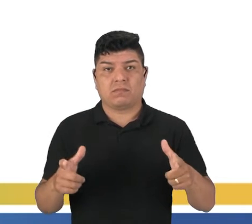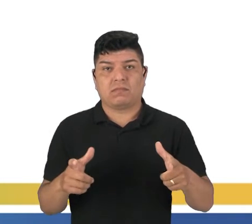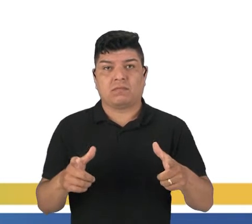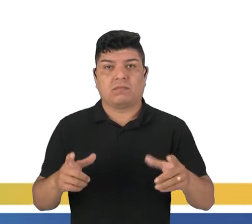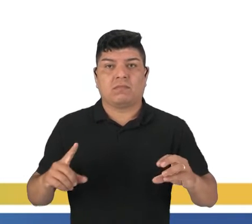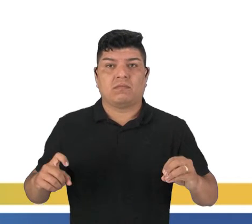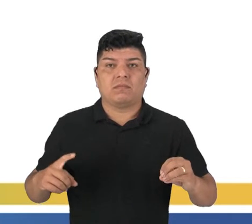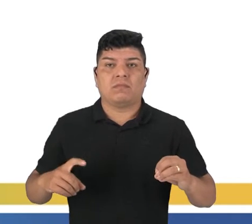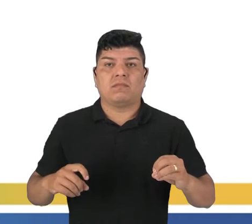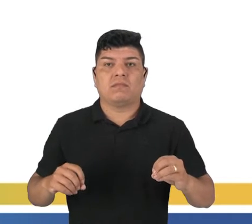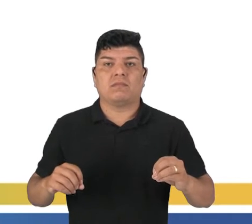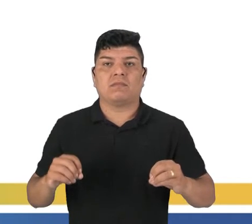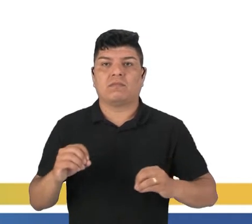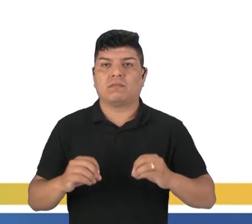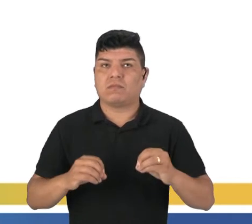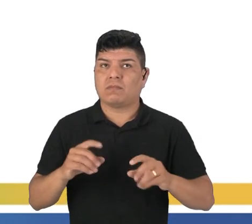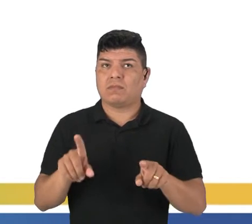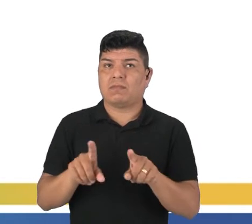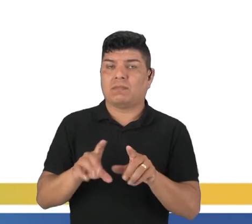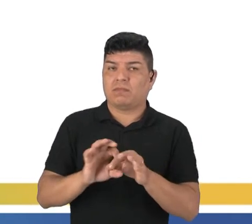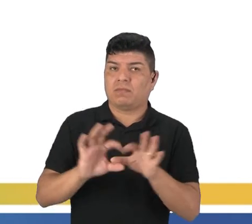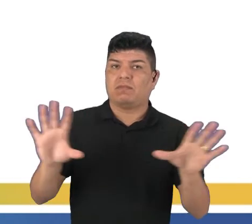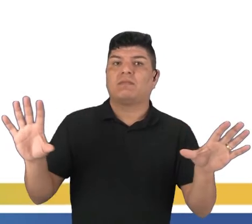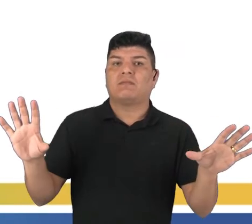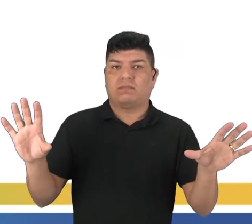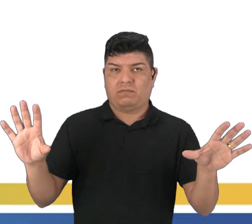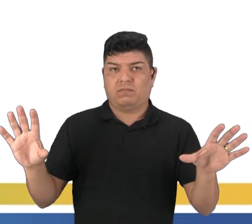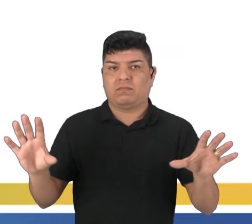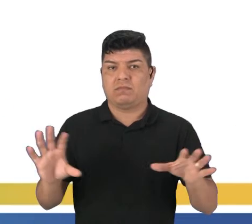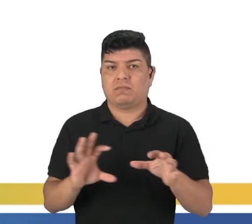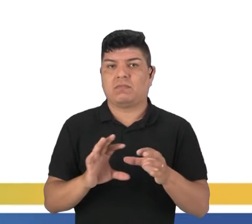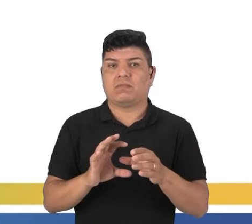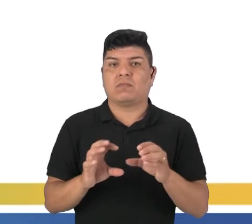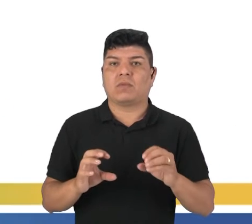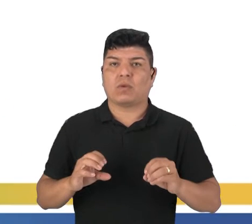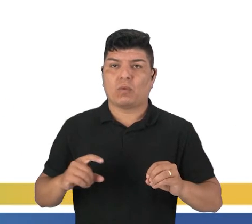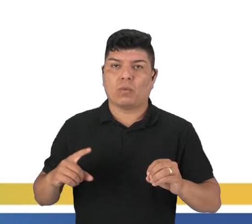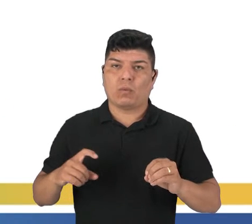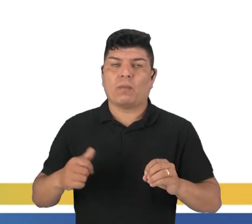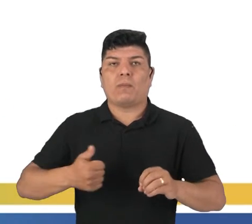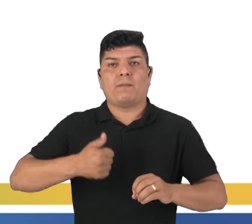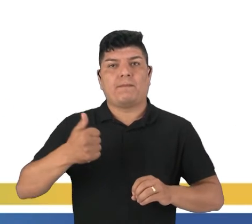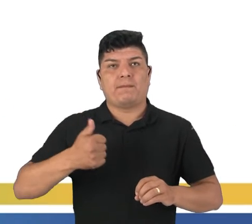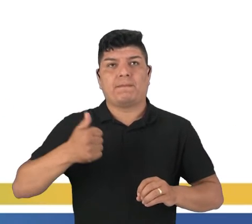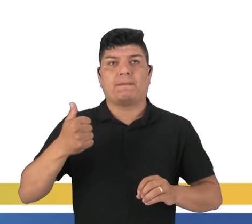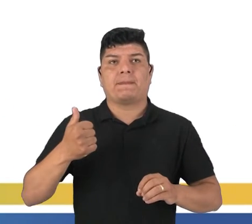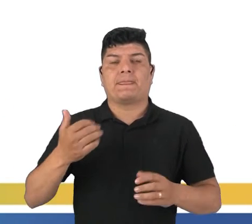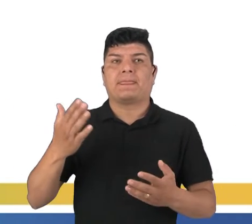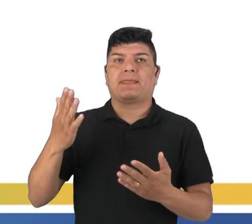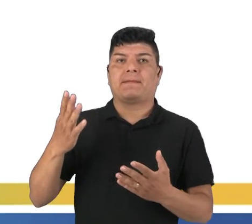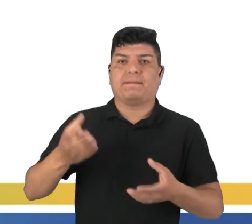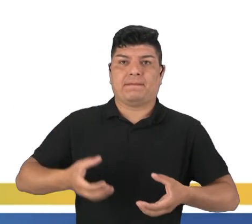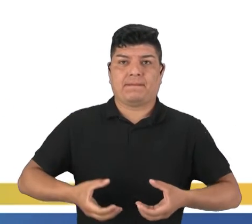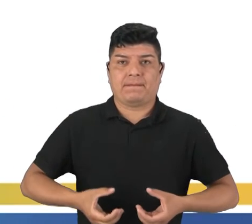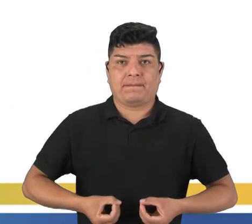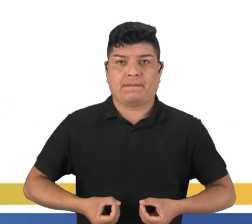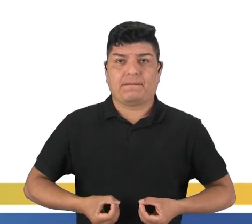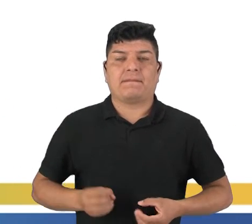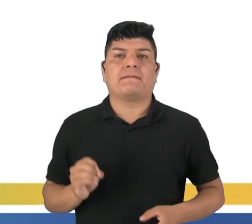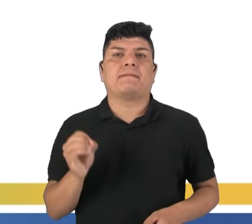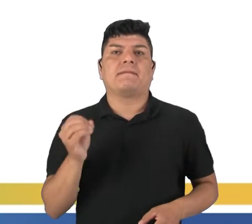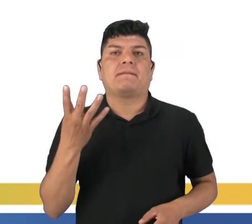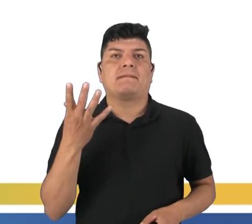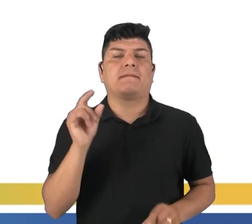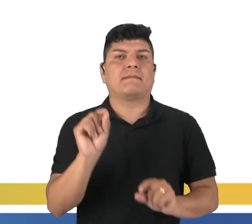ovulação, ajuda a romper o folículo e libera o ovócito primário. Então, lá no nosso ovário acontece o